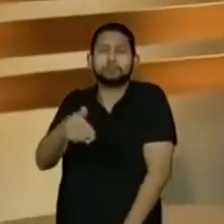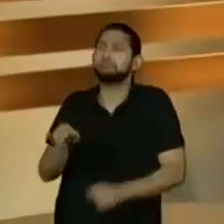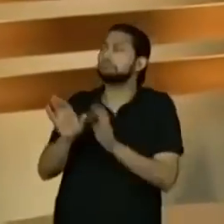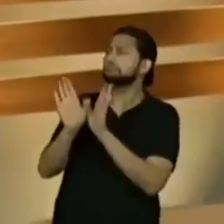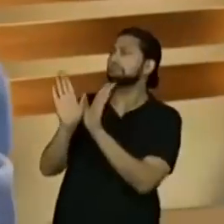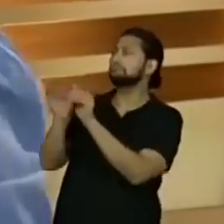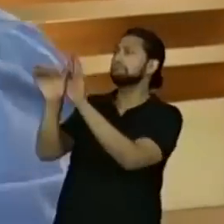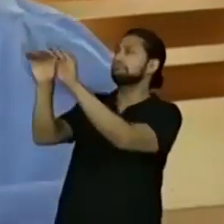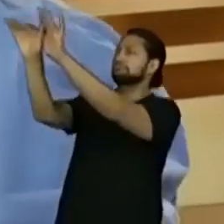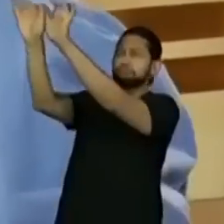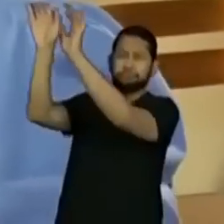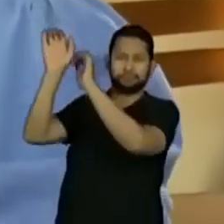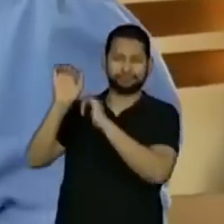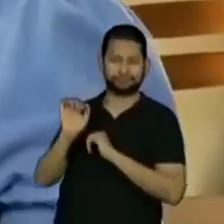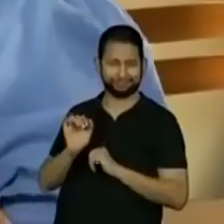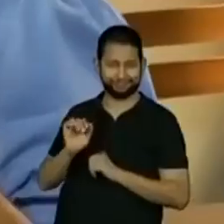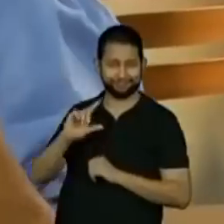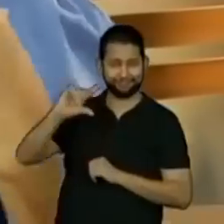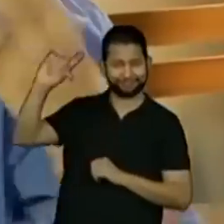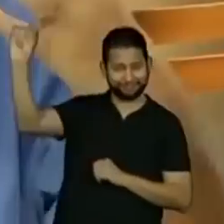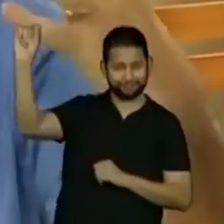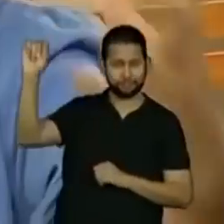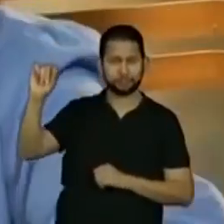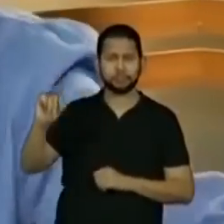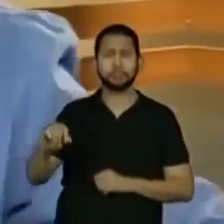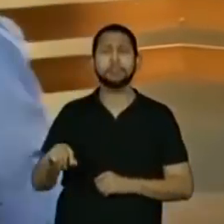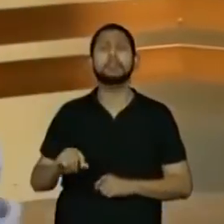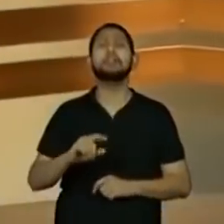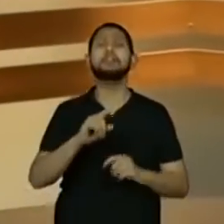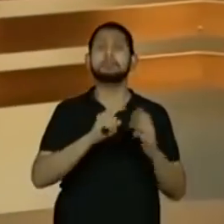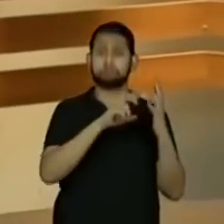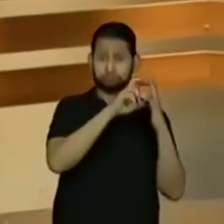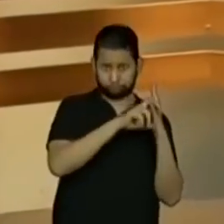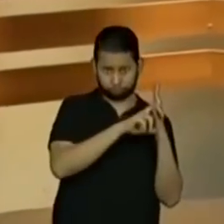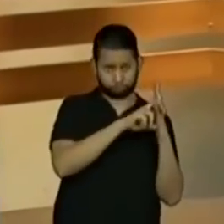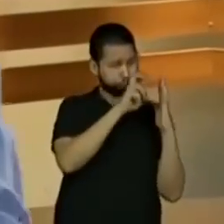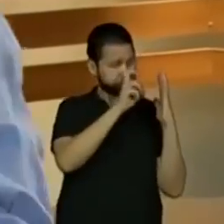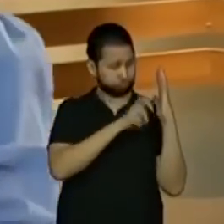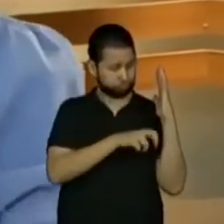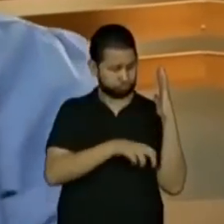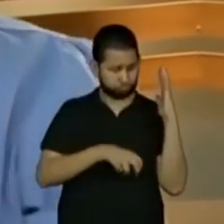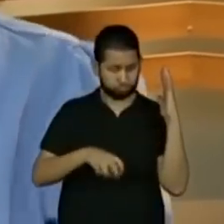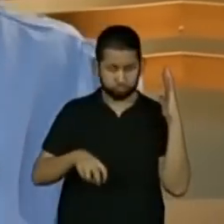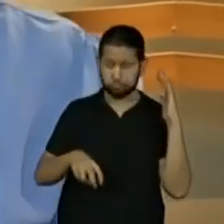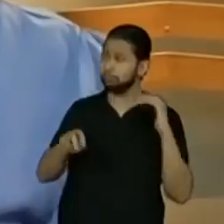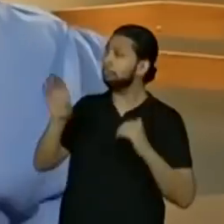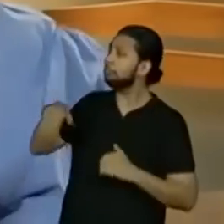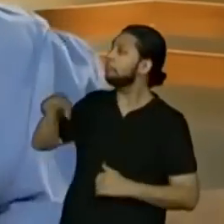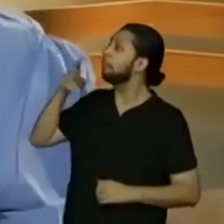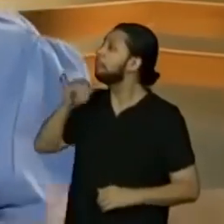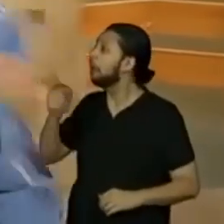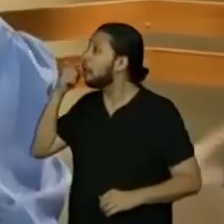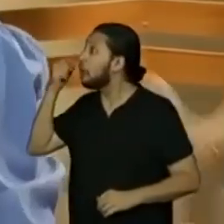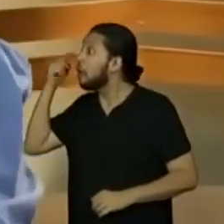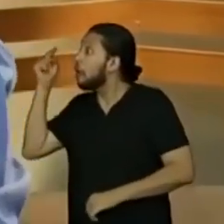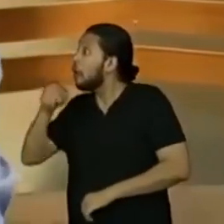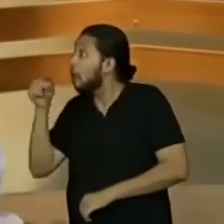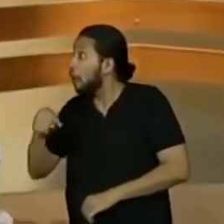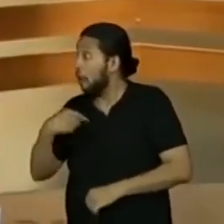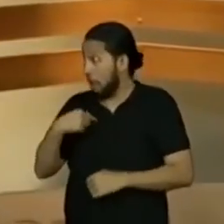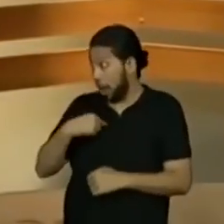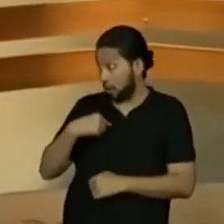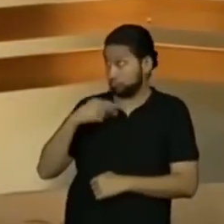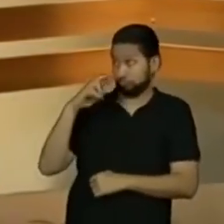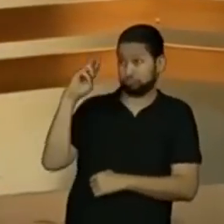Foi aí que, no outro dia, o rapazinho foi contar para o pai dele. Pai, olha o que aconteceu. Eu estava de